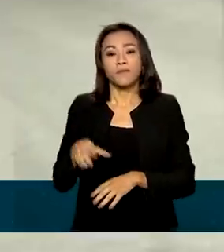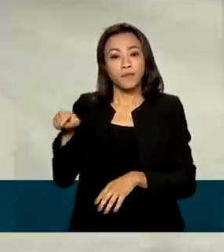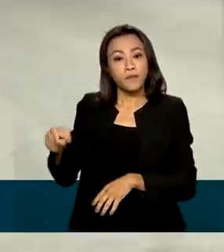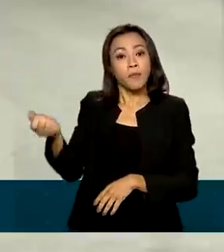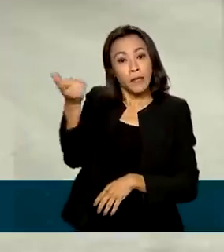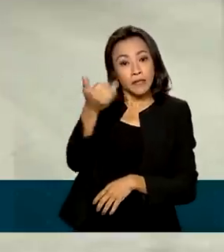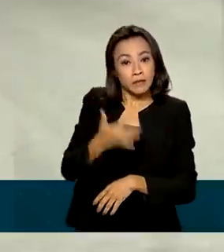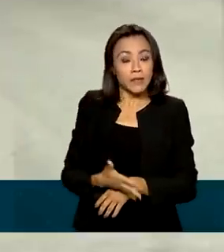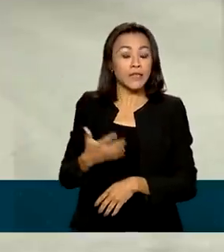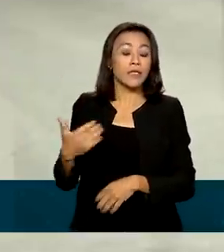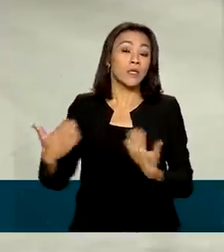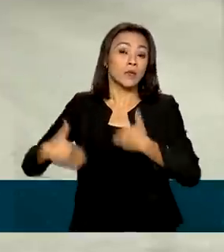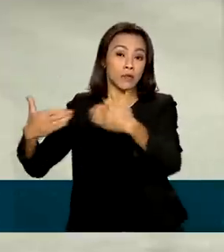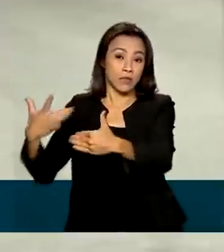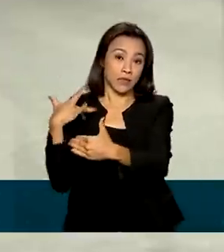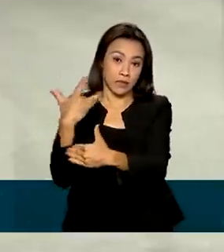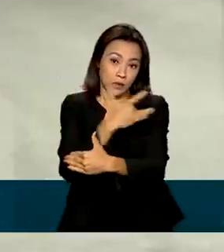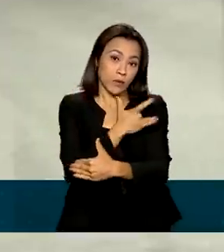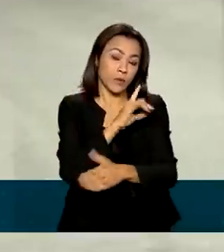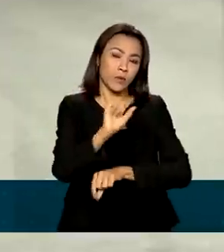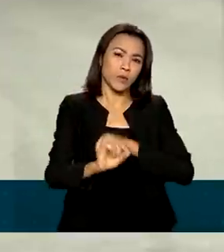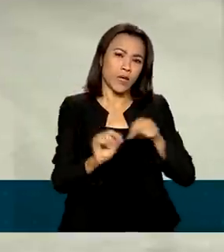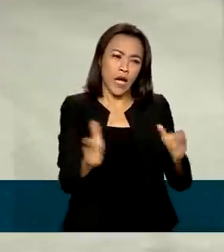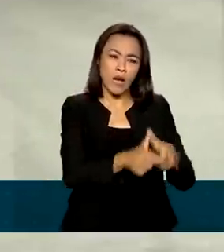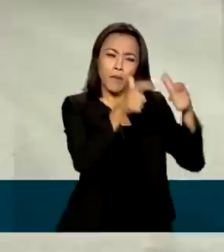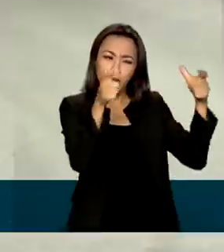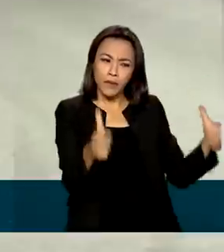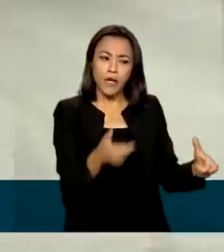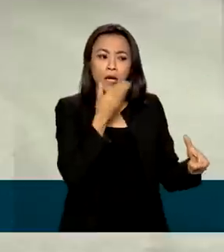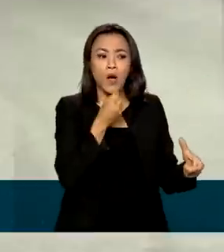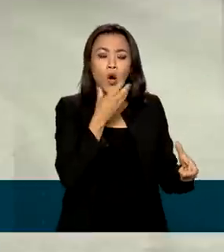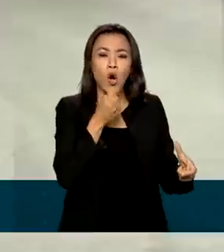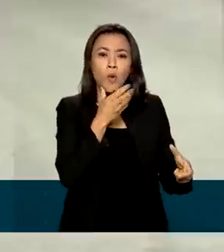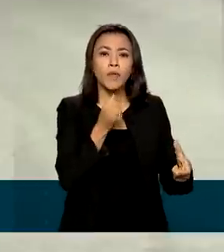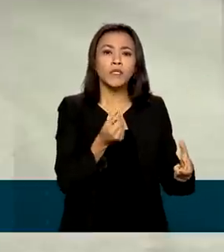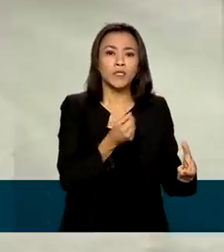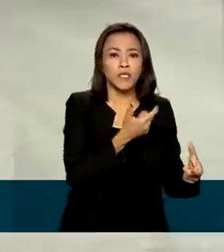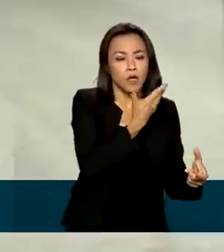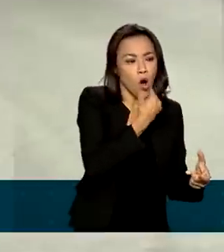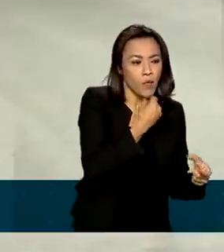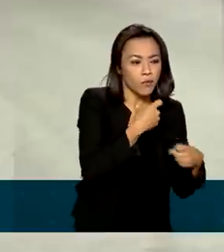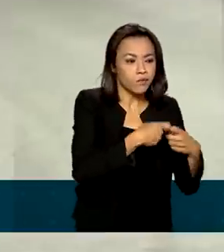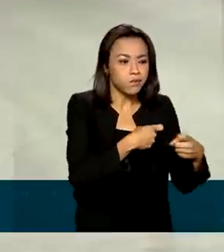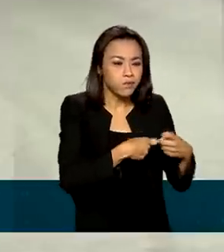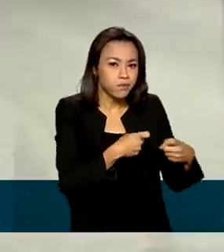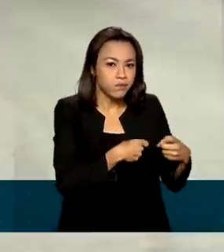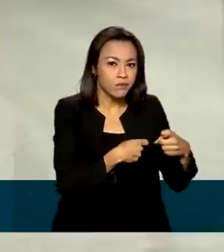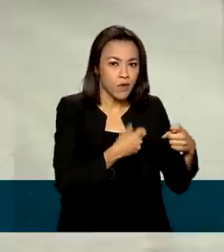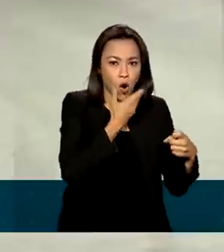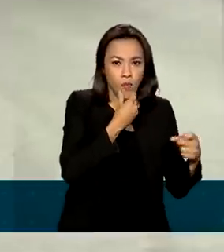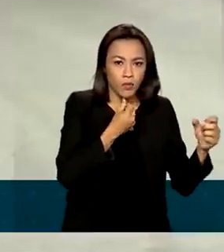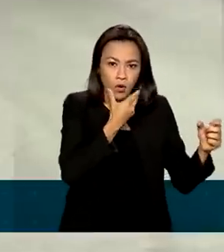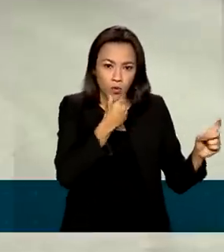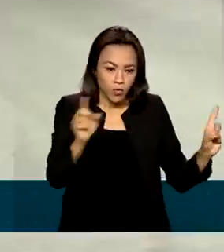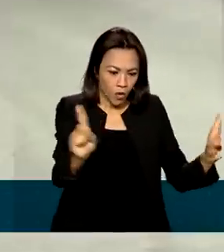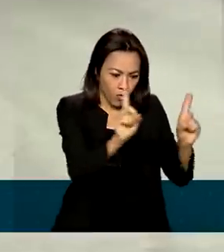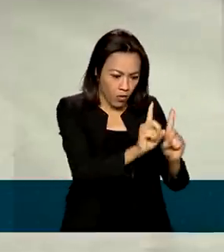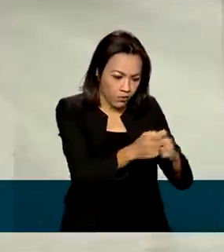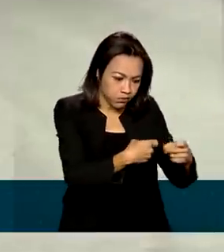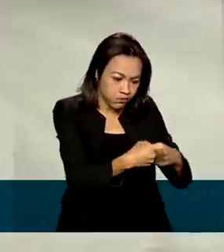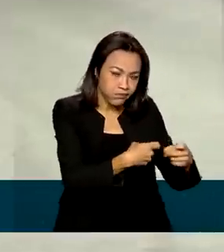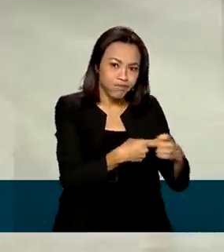Saúde os a maioria dos casos é de homens que fazem sexo com outros homens Mas esse não é o único grupo